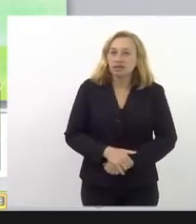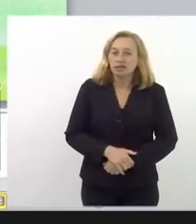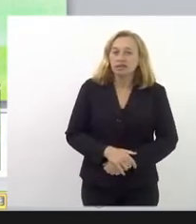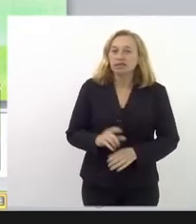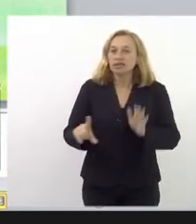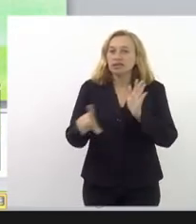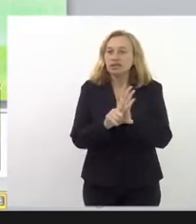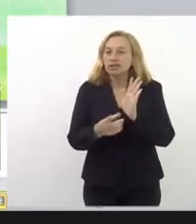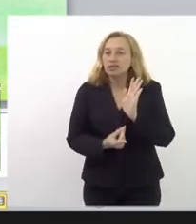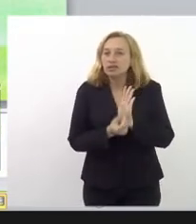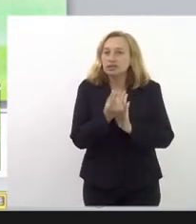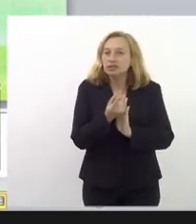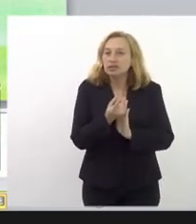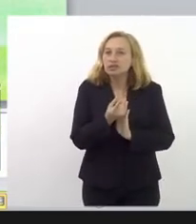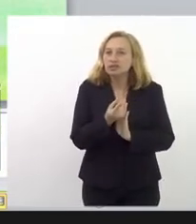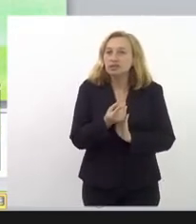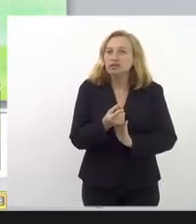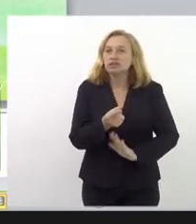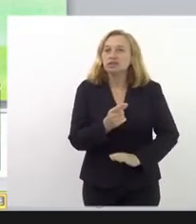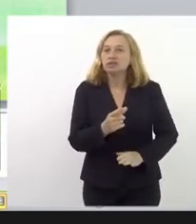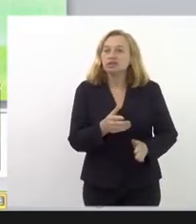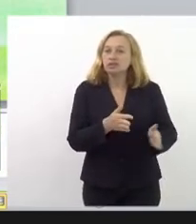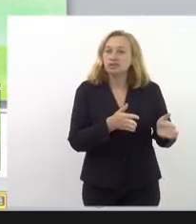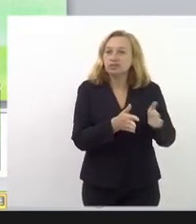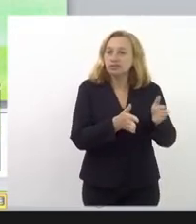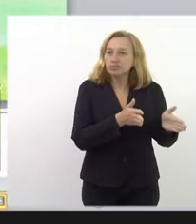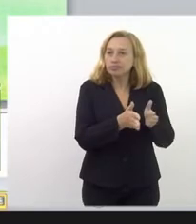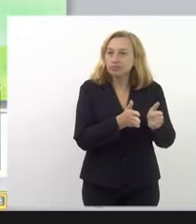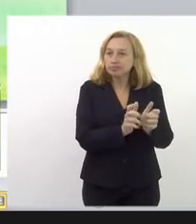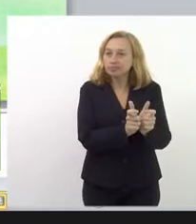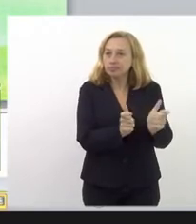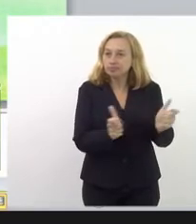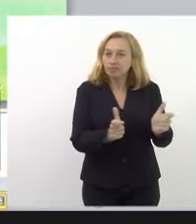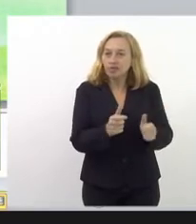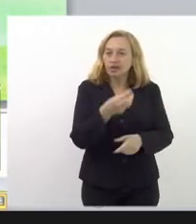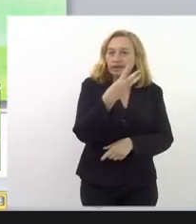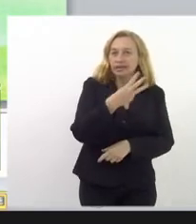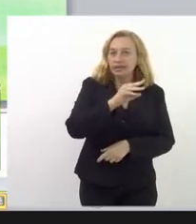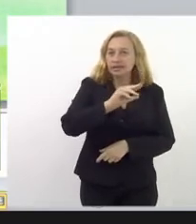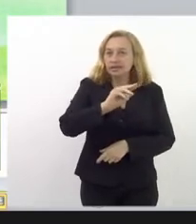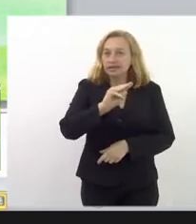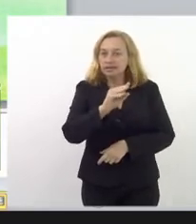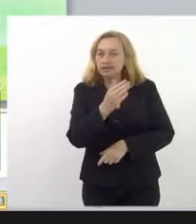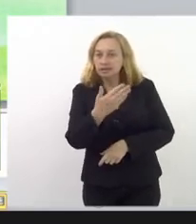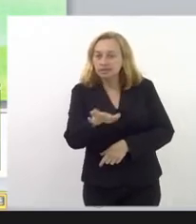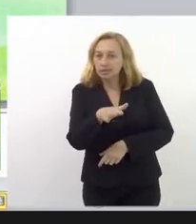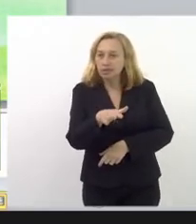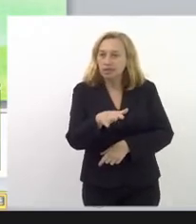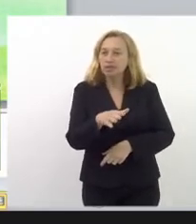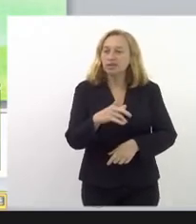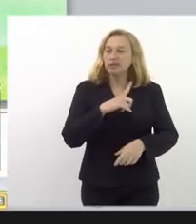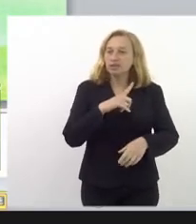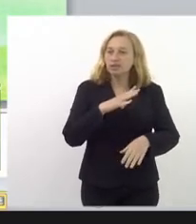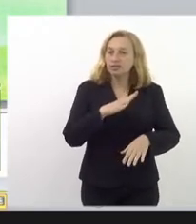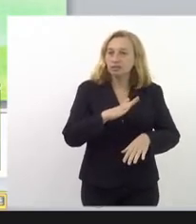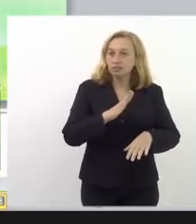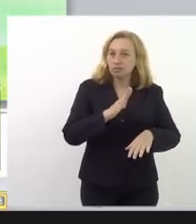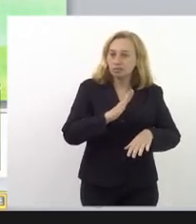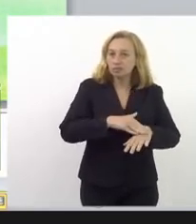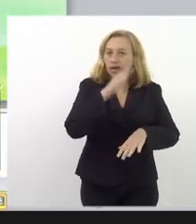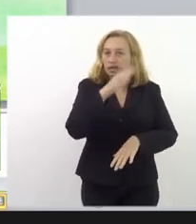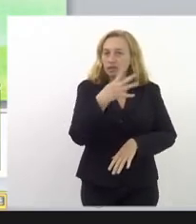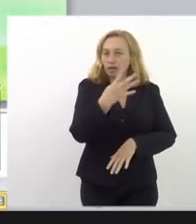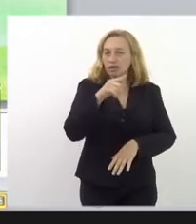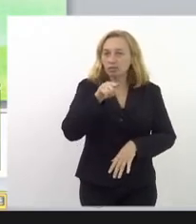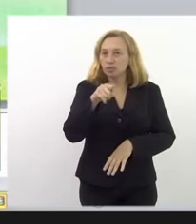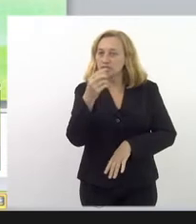lei orçamentária a gente tinha uma previsão de crescimento de 3,5% e tivemos 4,6%, o que melhorou, mas